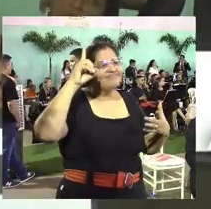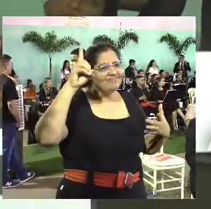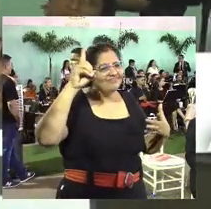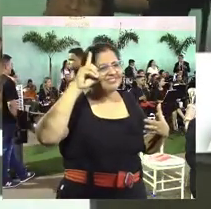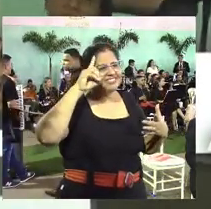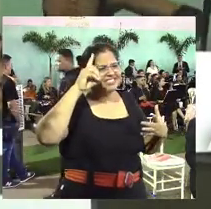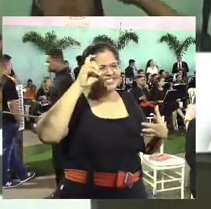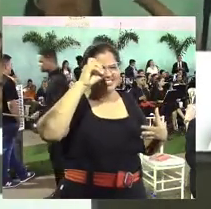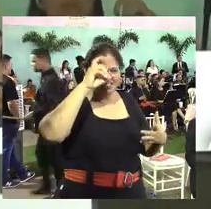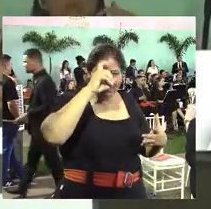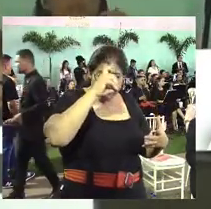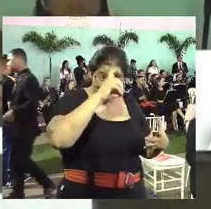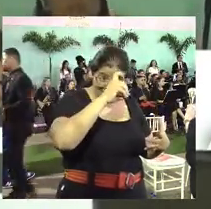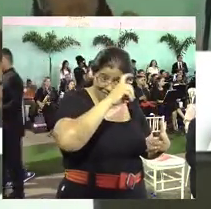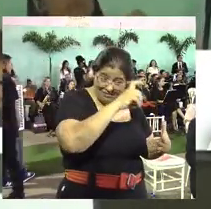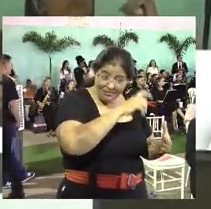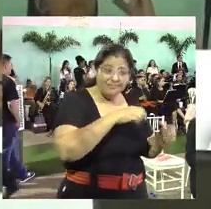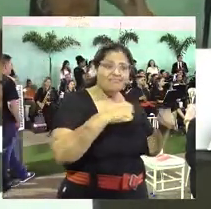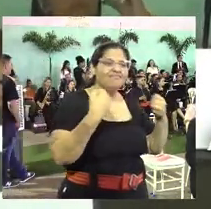prata